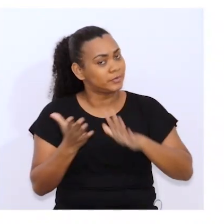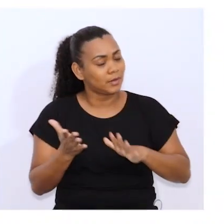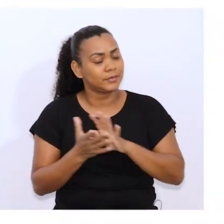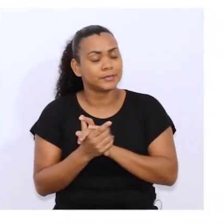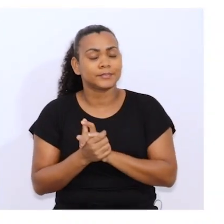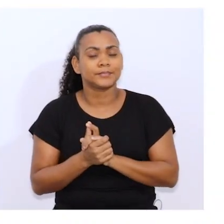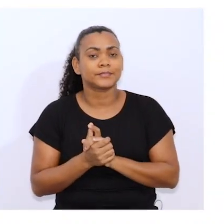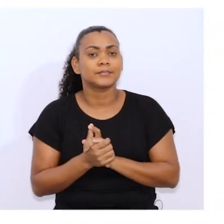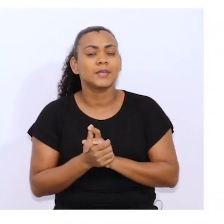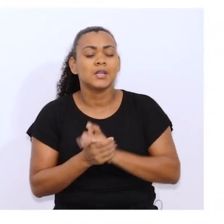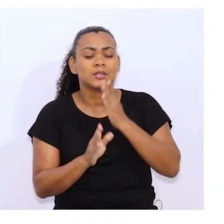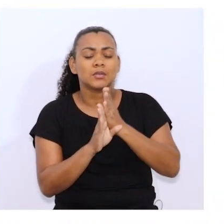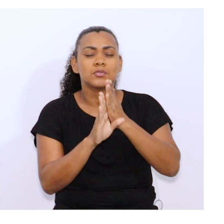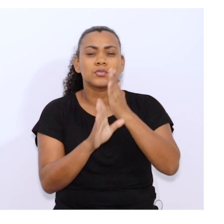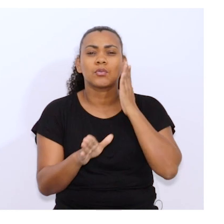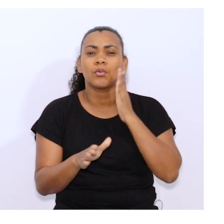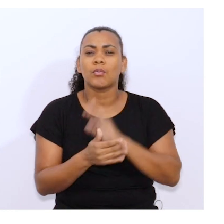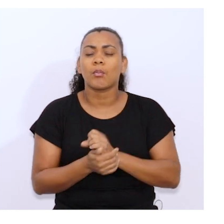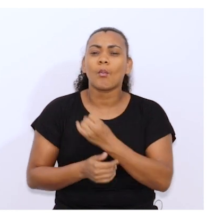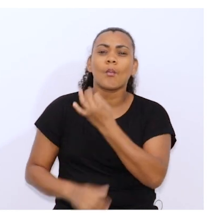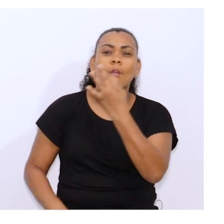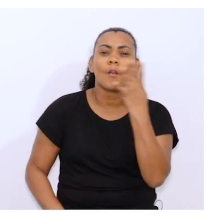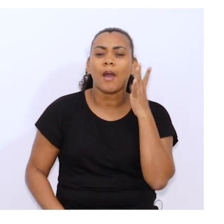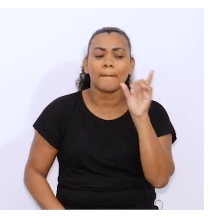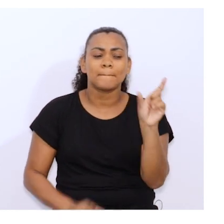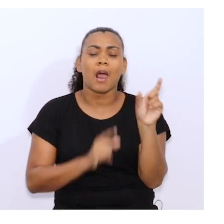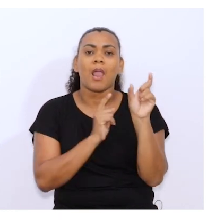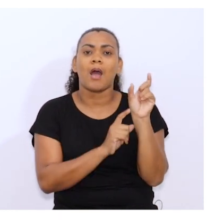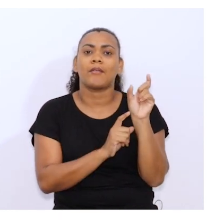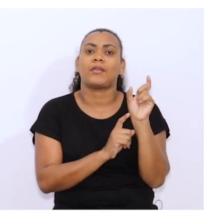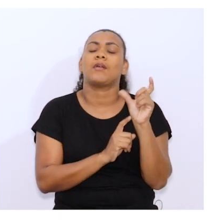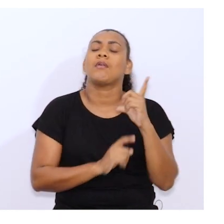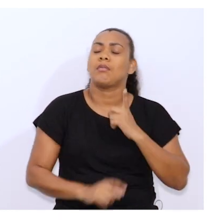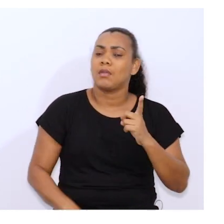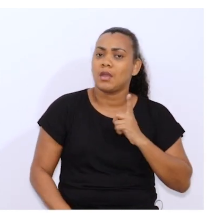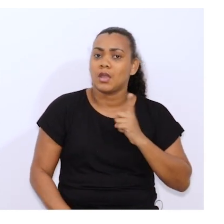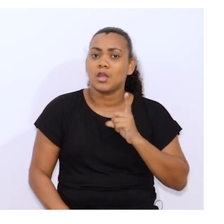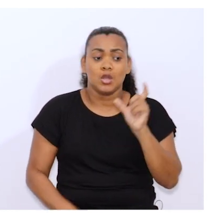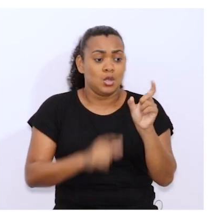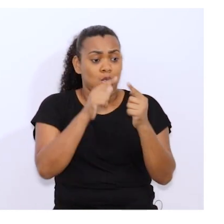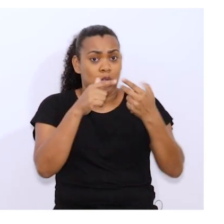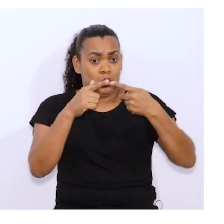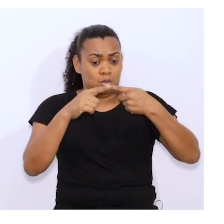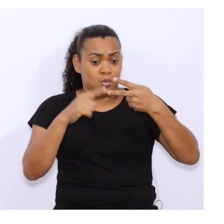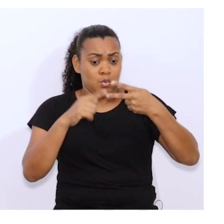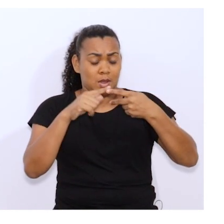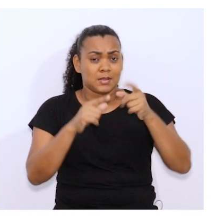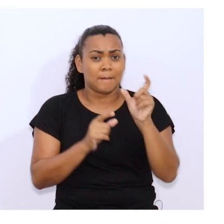Atividade. Descubra quais são as palavras. Temos aí 2